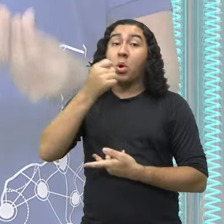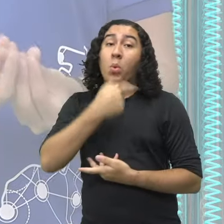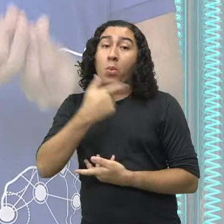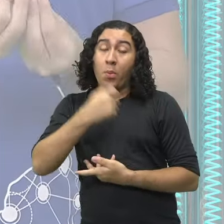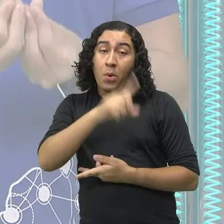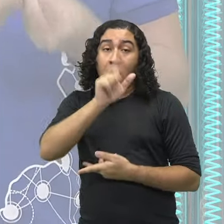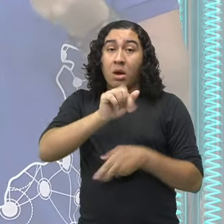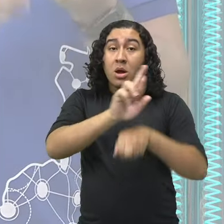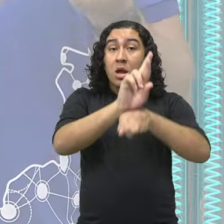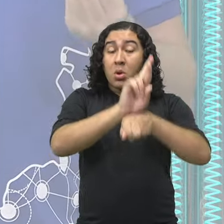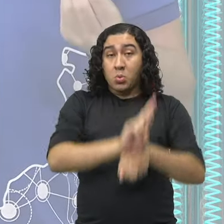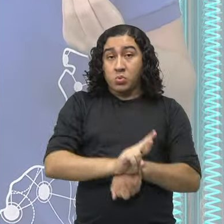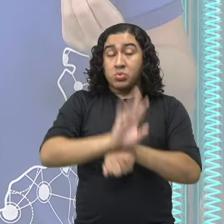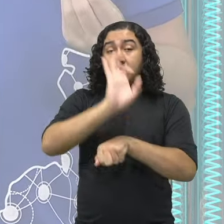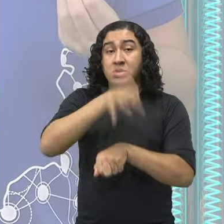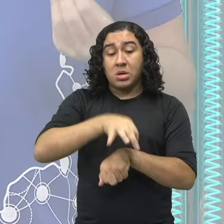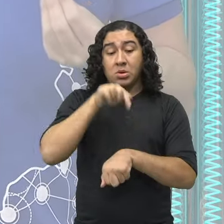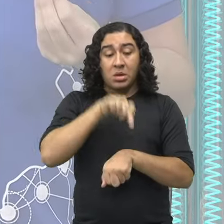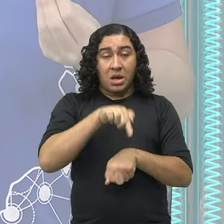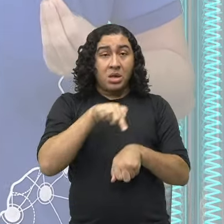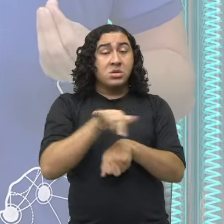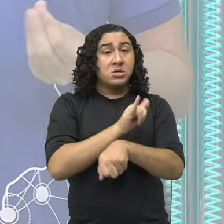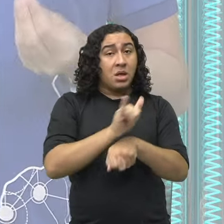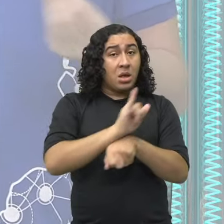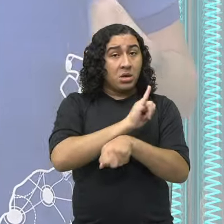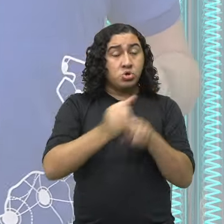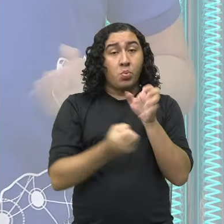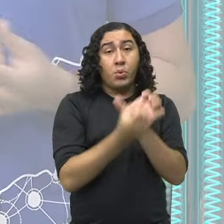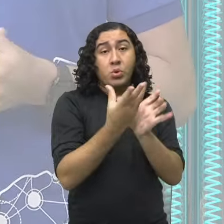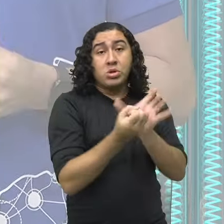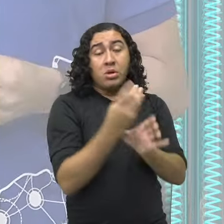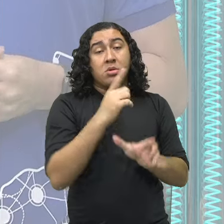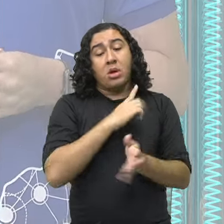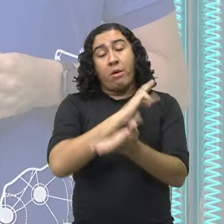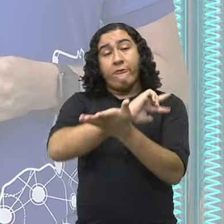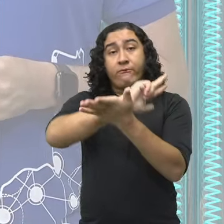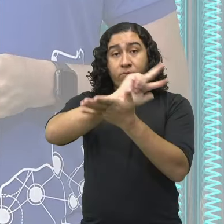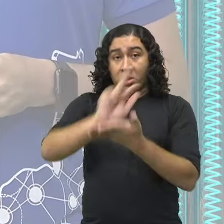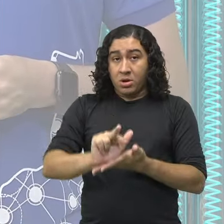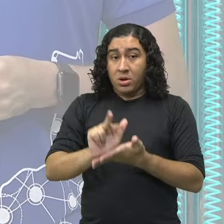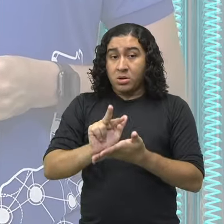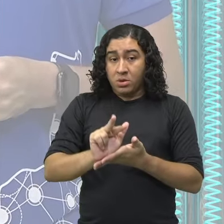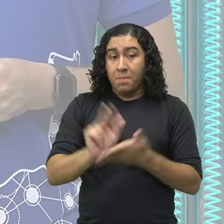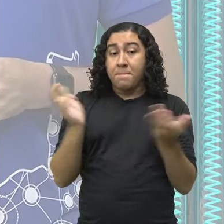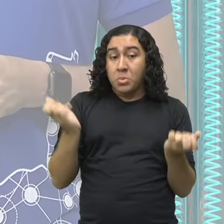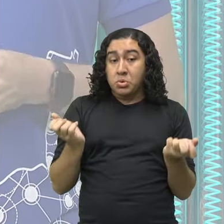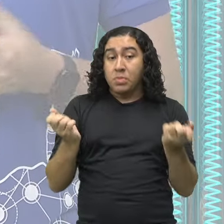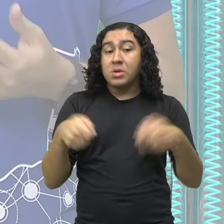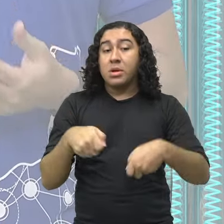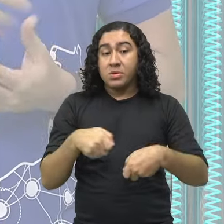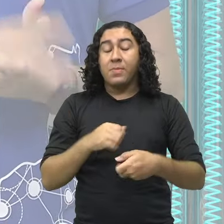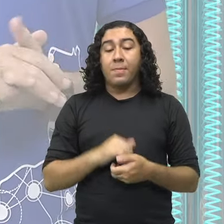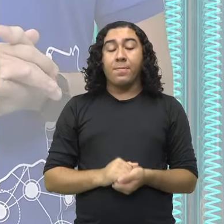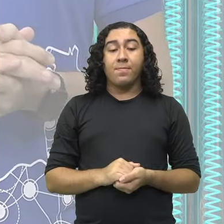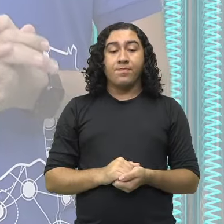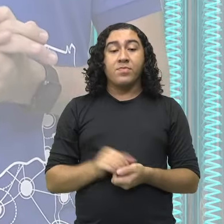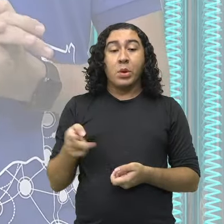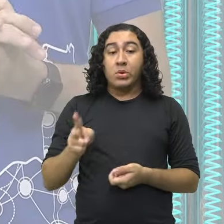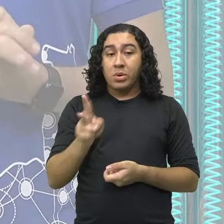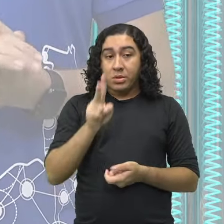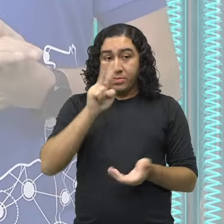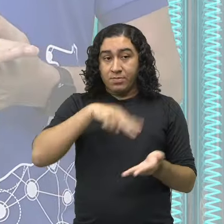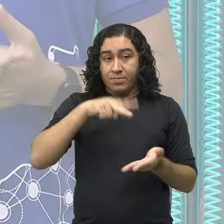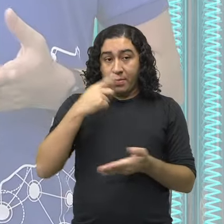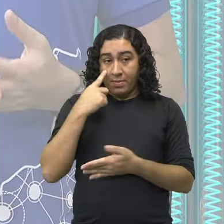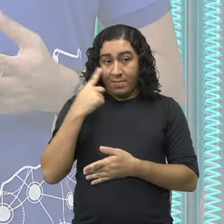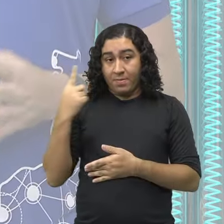como recurso, né? Nessas formas aí, né? Produzir várias formas de humor. Continuando,